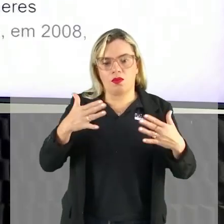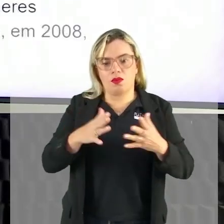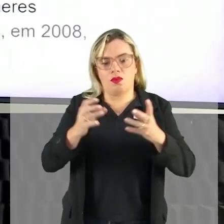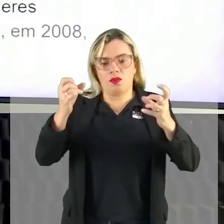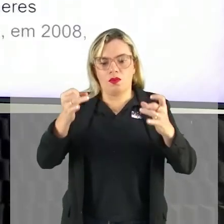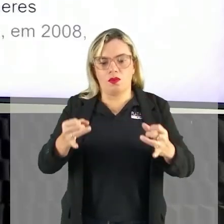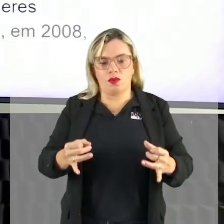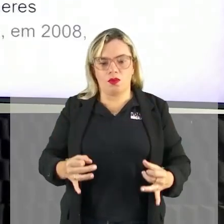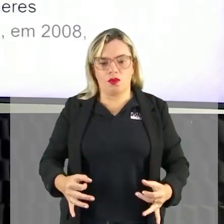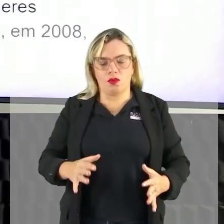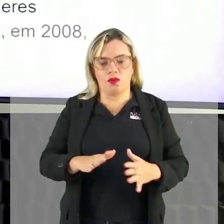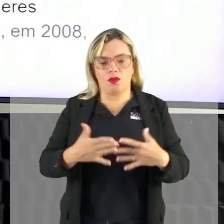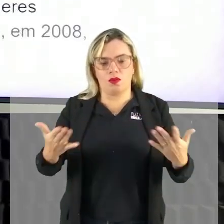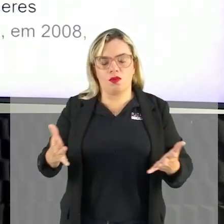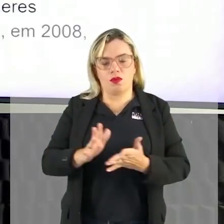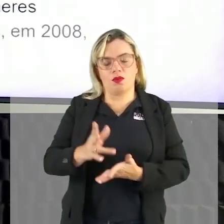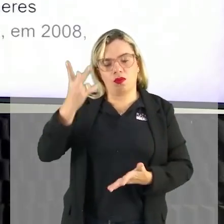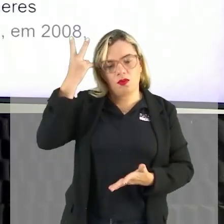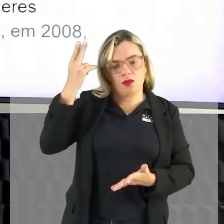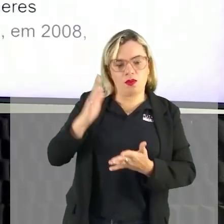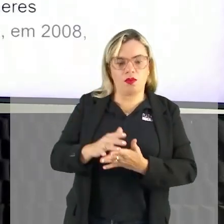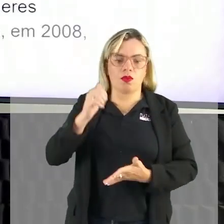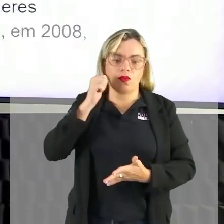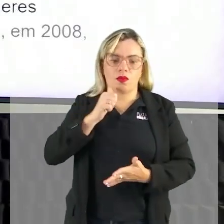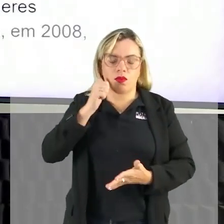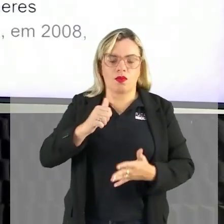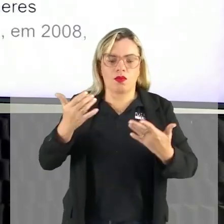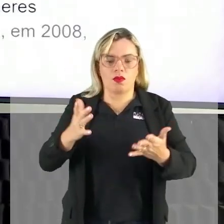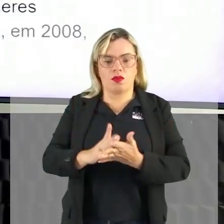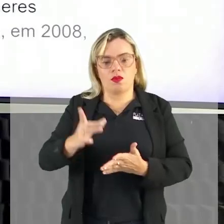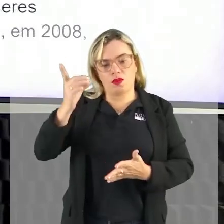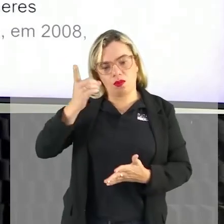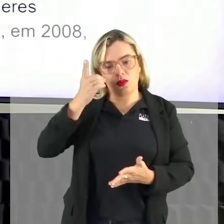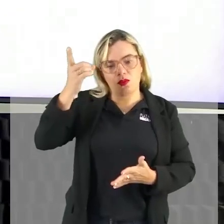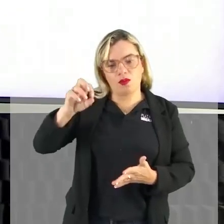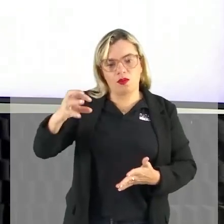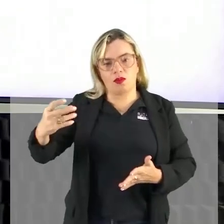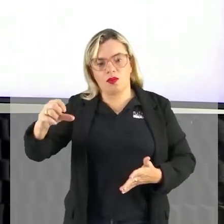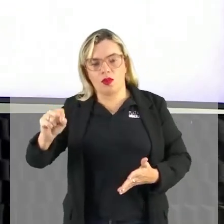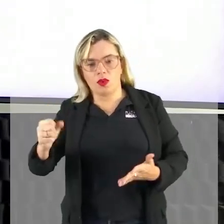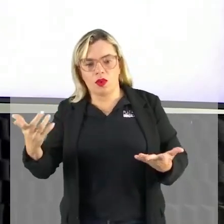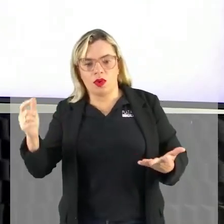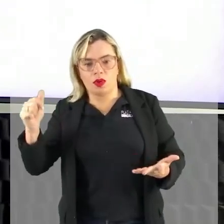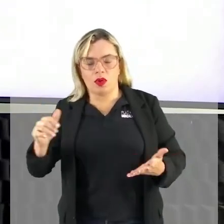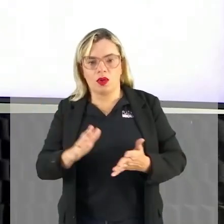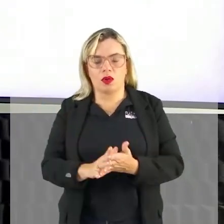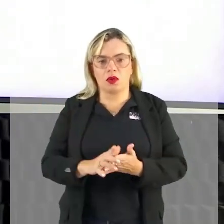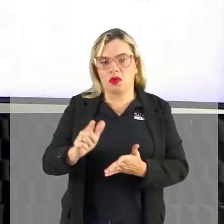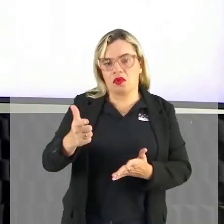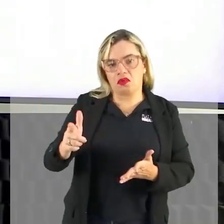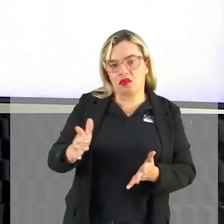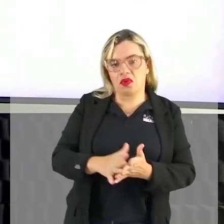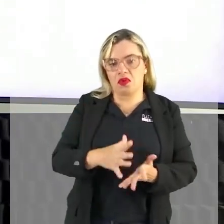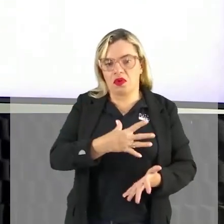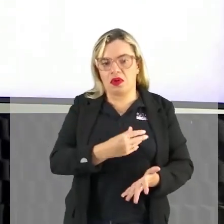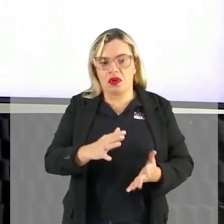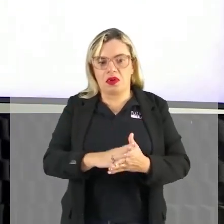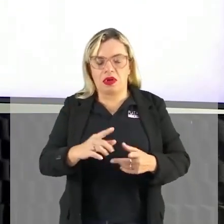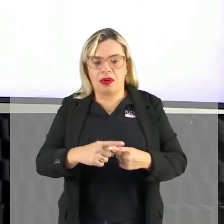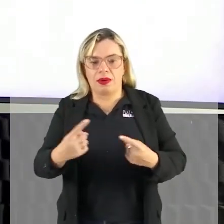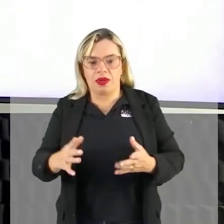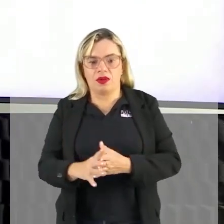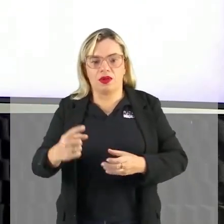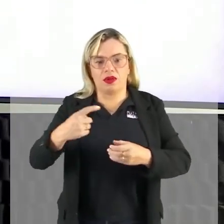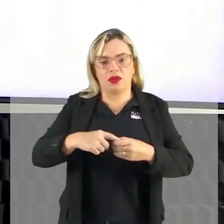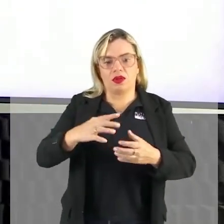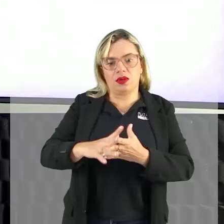comenta aqui embaixo, né? Embora normalmente as mulheres com síndrome de Down sejam estéreis, em 2008 uma deu à luz a uma criança sem síndrome de Down.